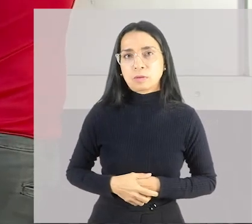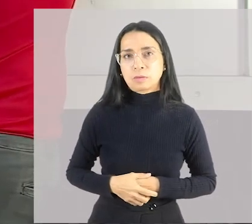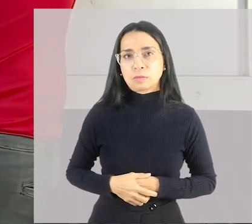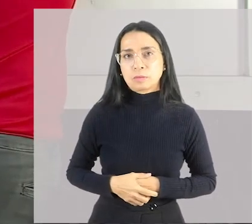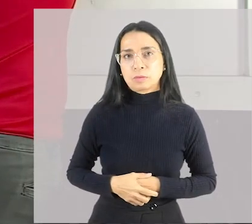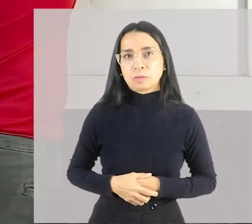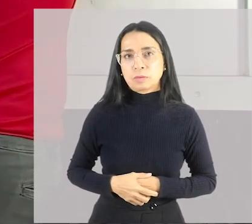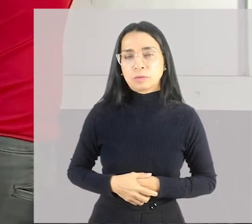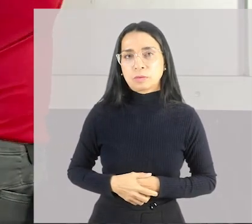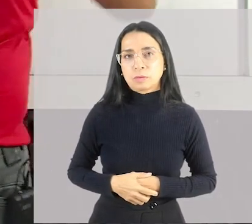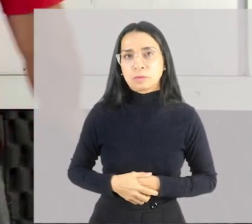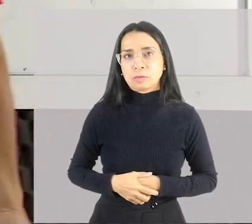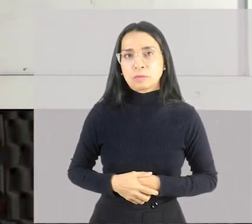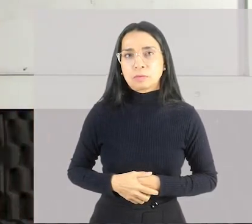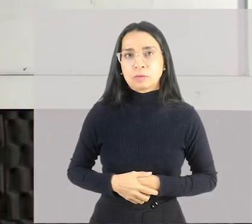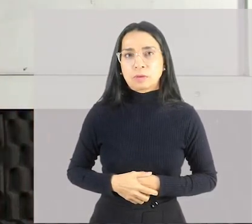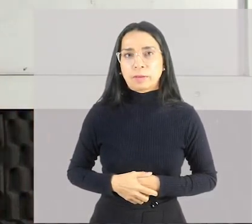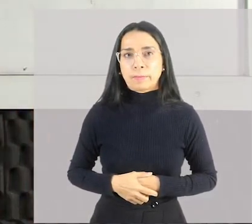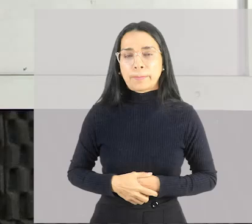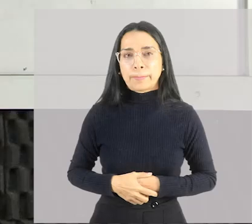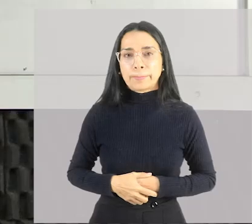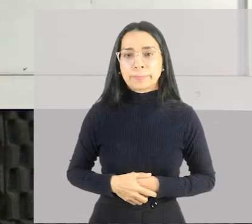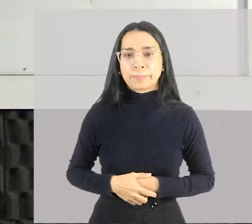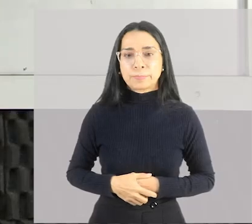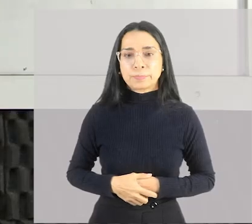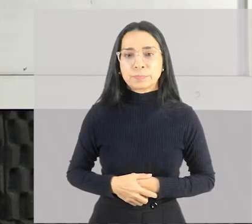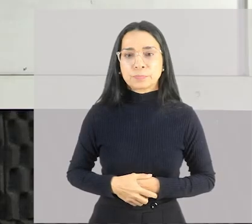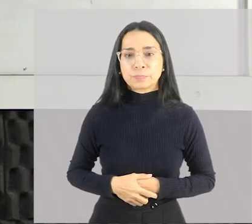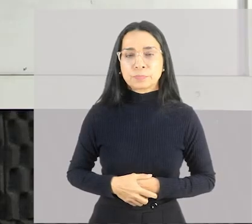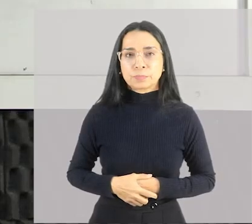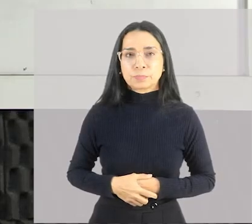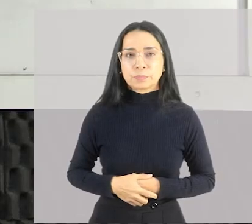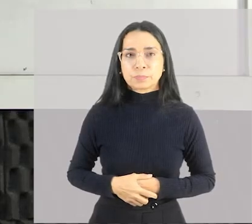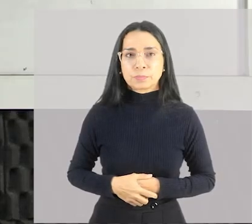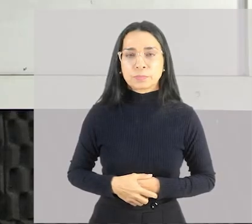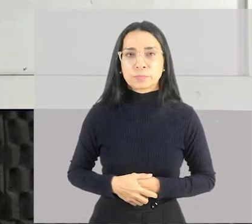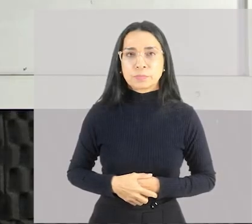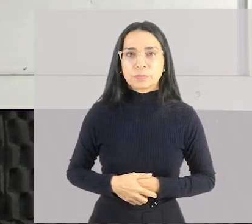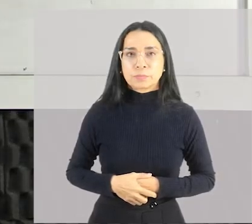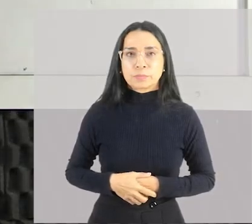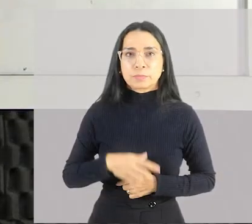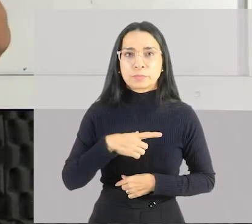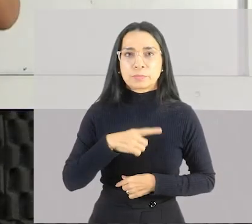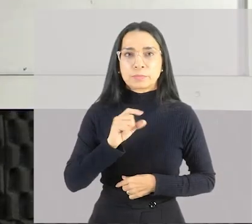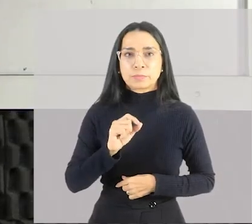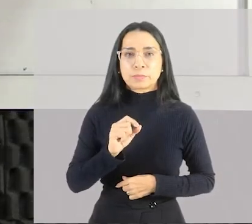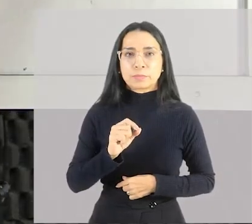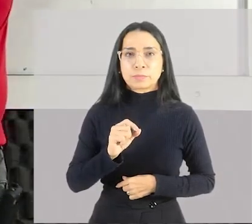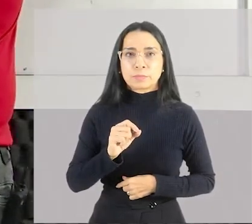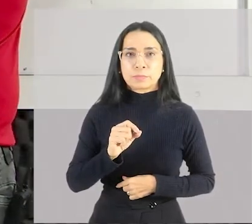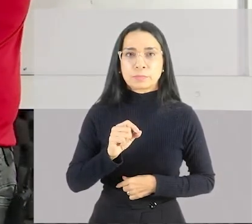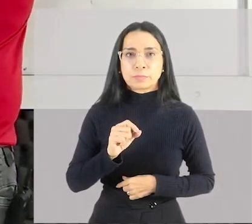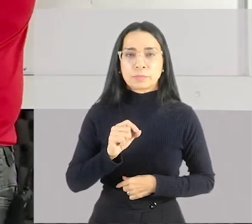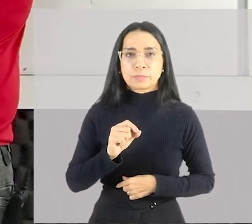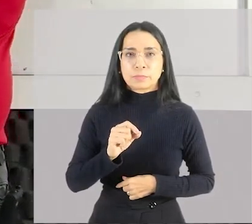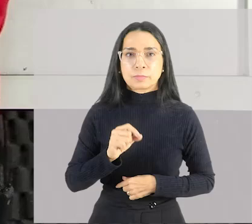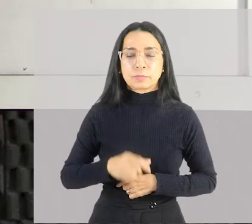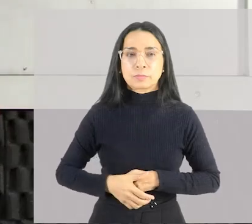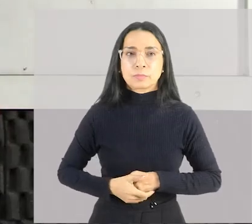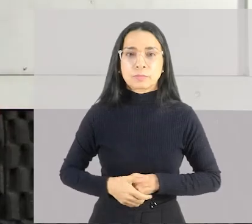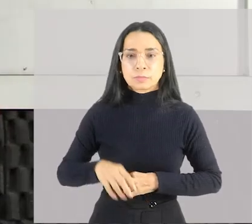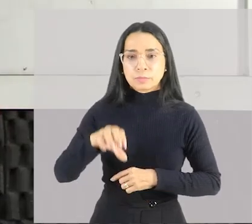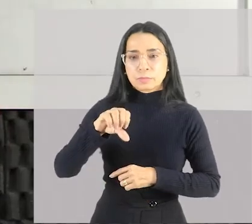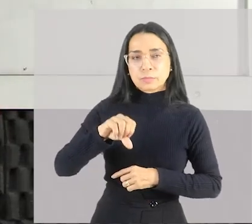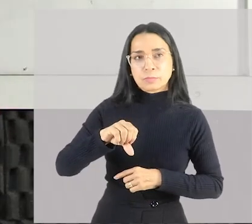dá 2 aqui dá 1 certo então o que que eu vou ter eu vou ter aqui 9